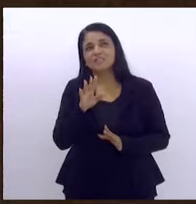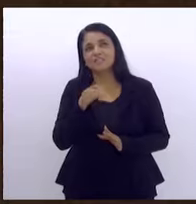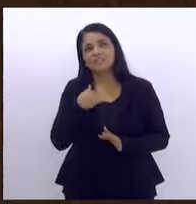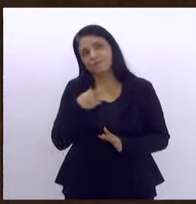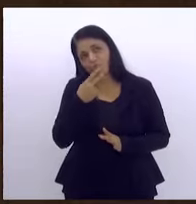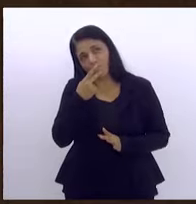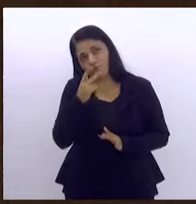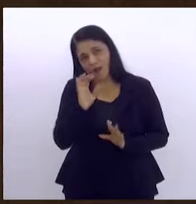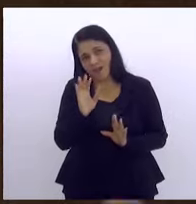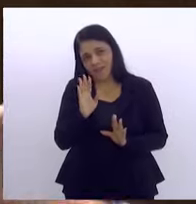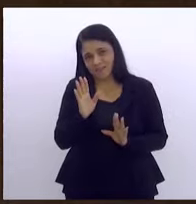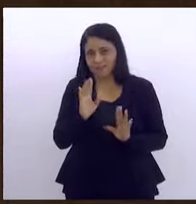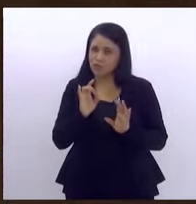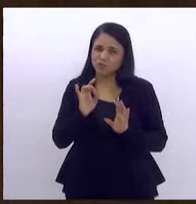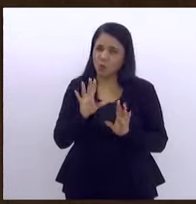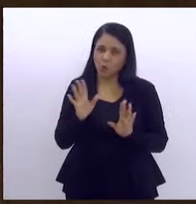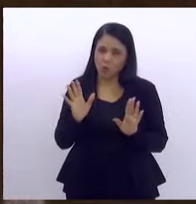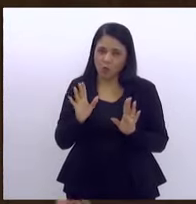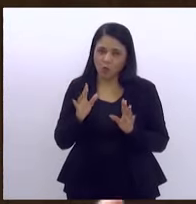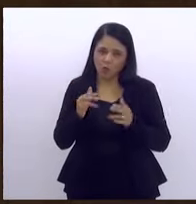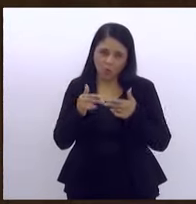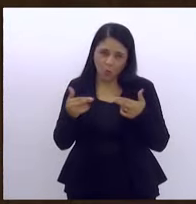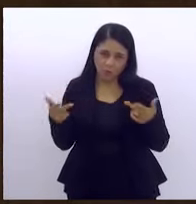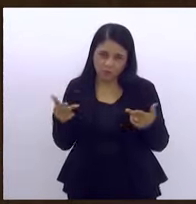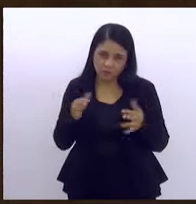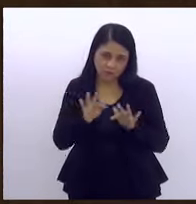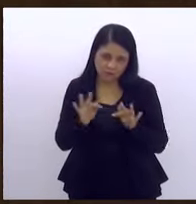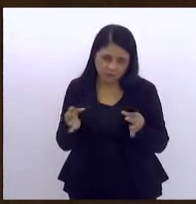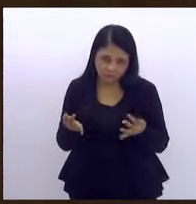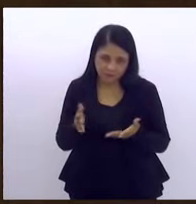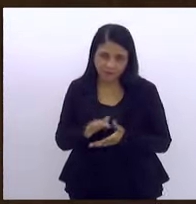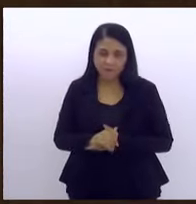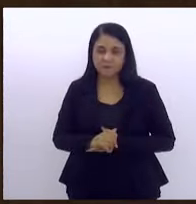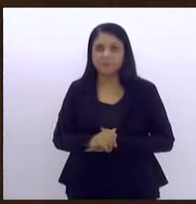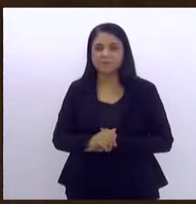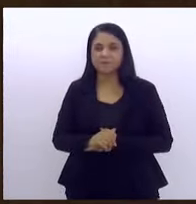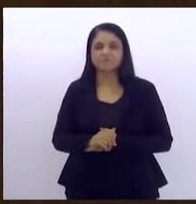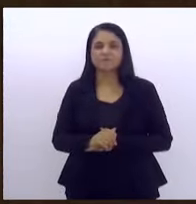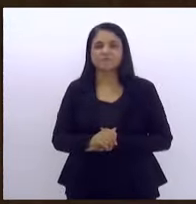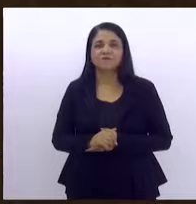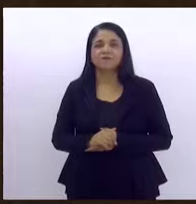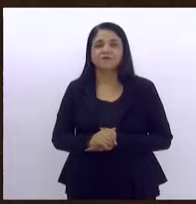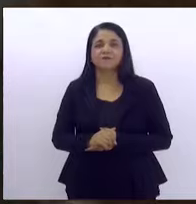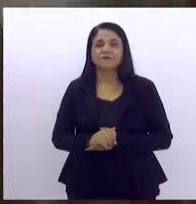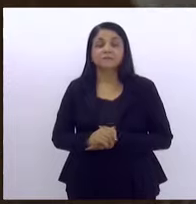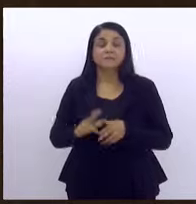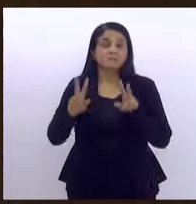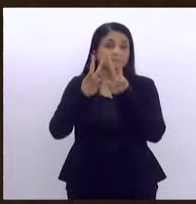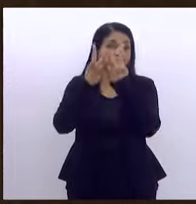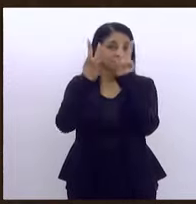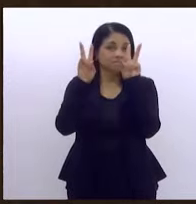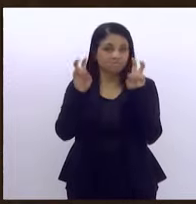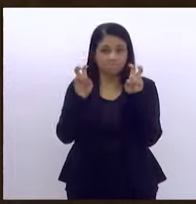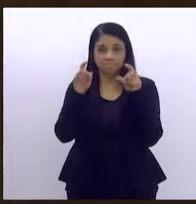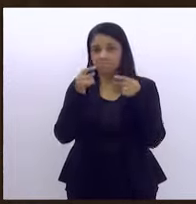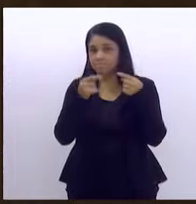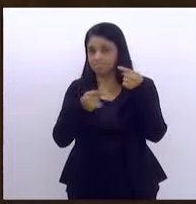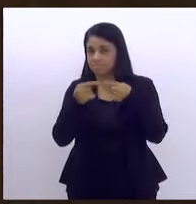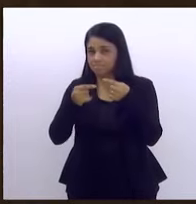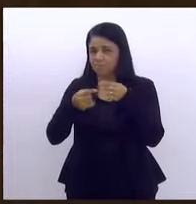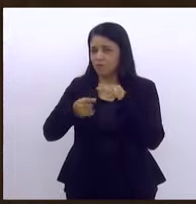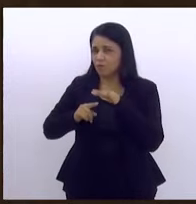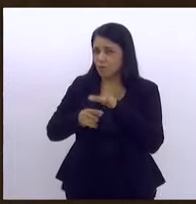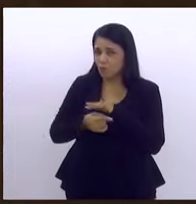que eu não falei de flores, né? Que é o seguinte, quando a gente aprofunda esses temas,